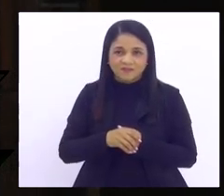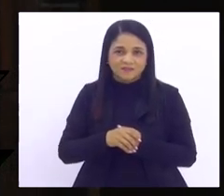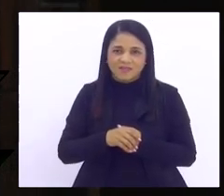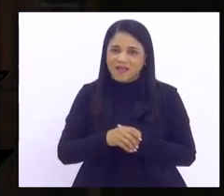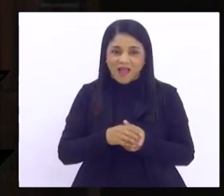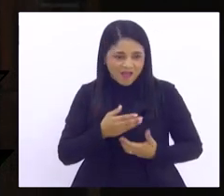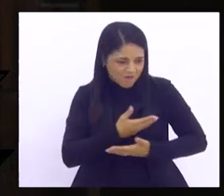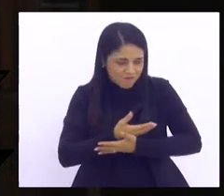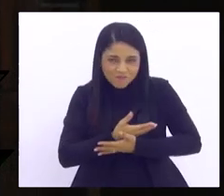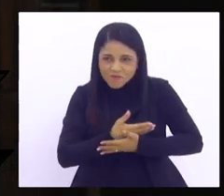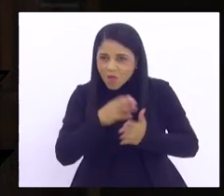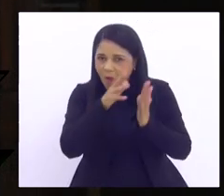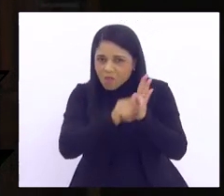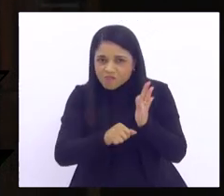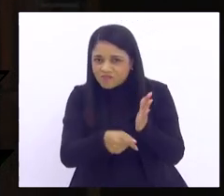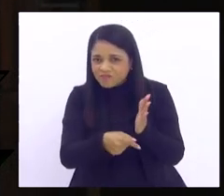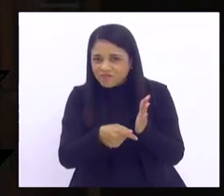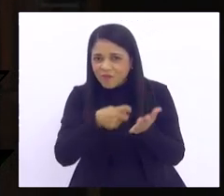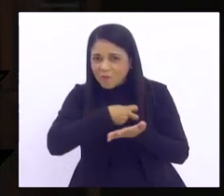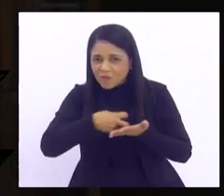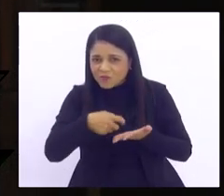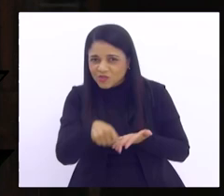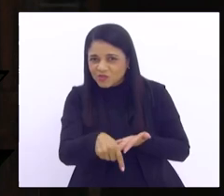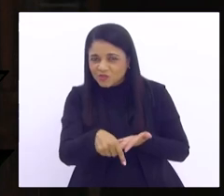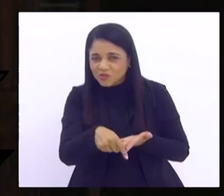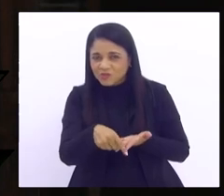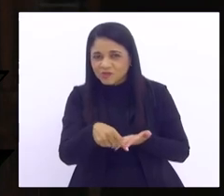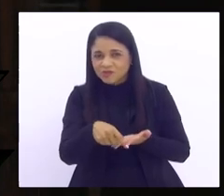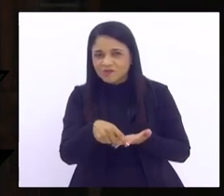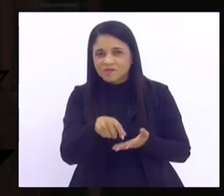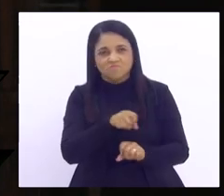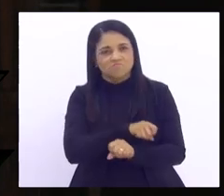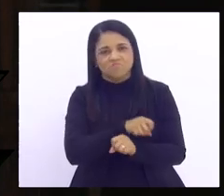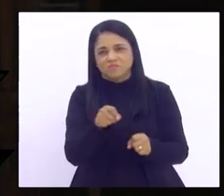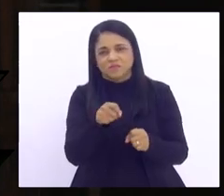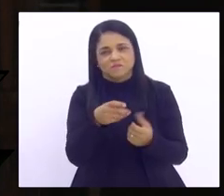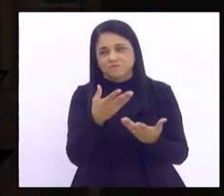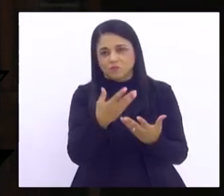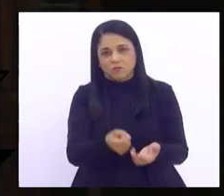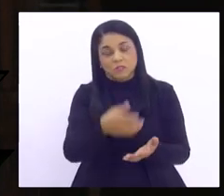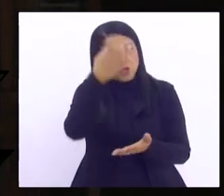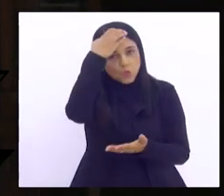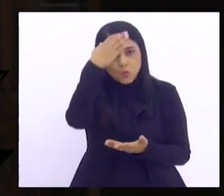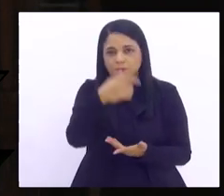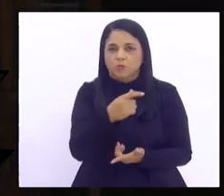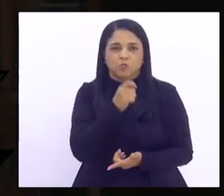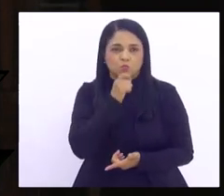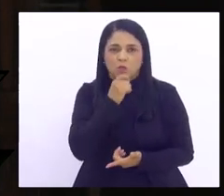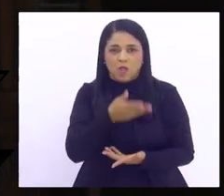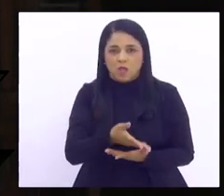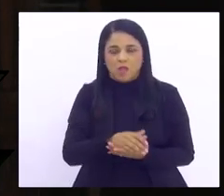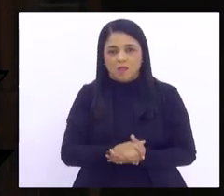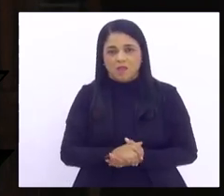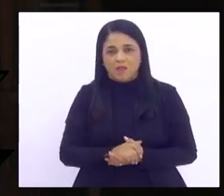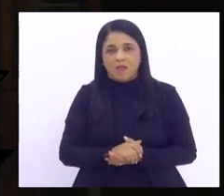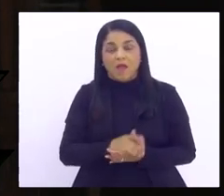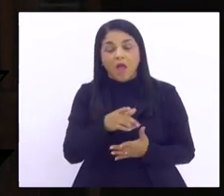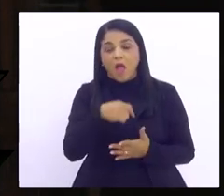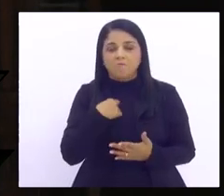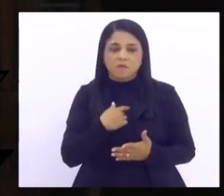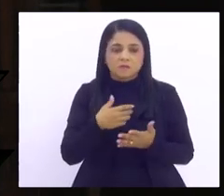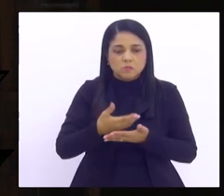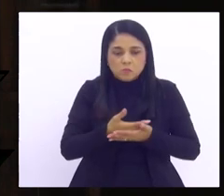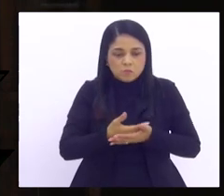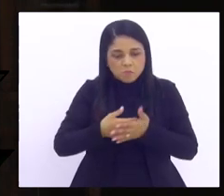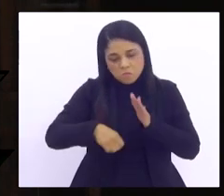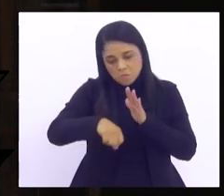criança. E não a criança concebida, que não tem culpa nenhuma. Ah, mas a criança não foi desejada, e